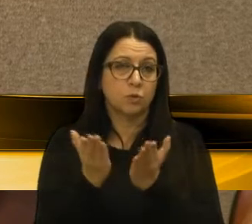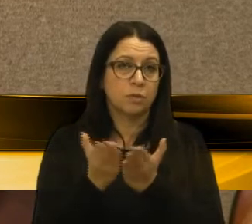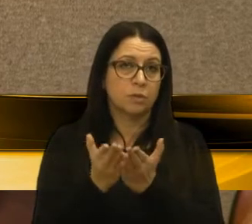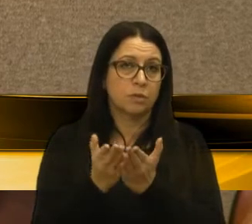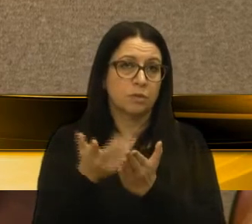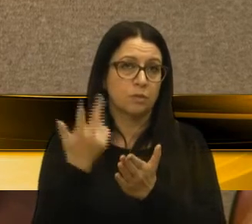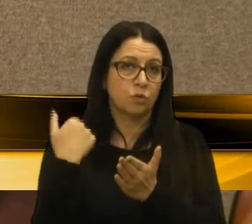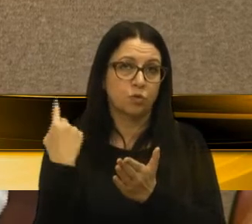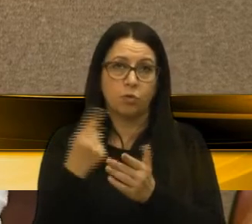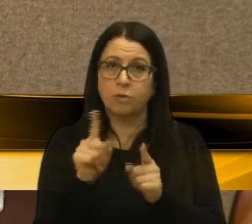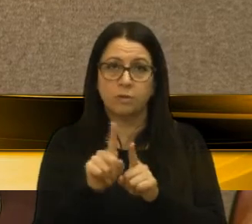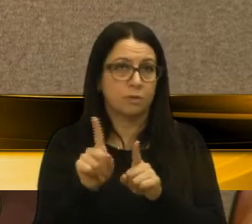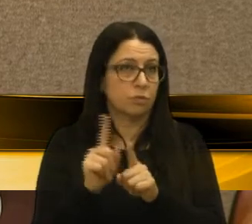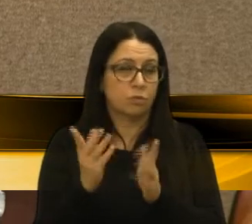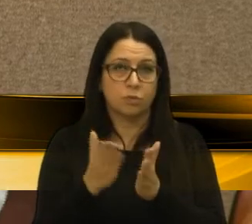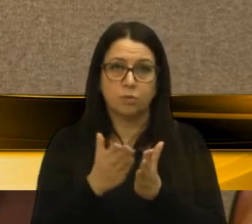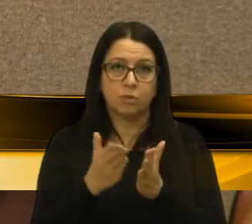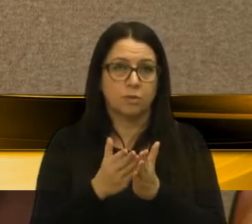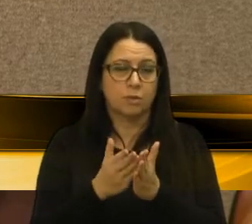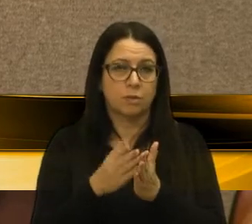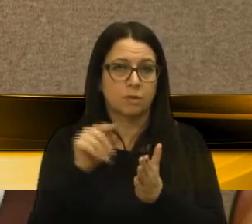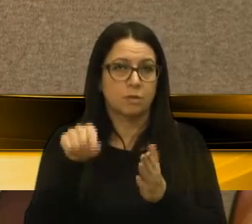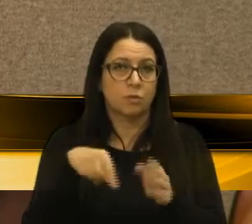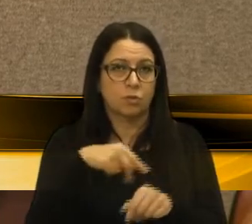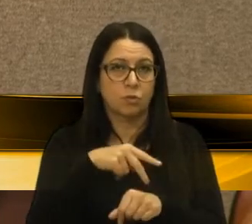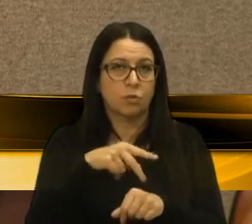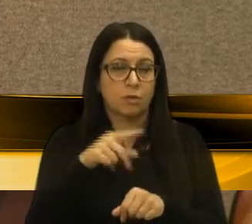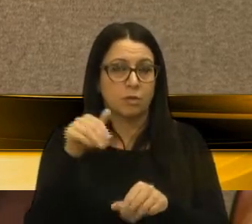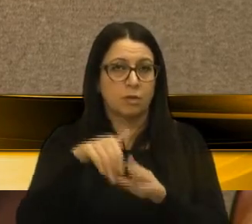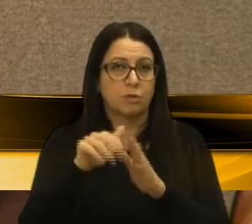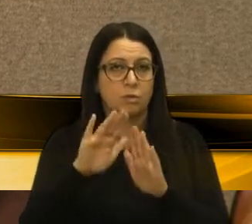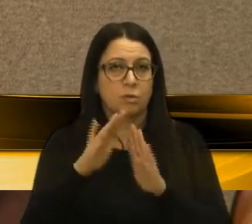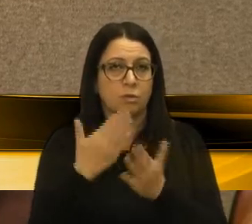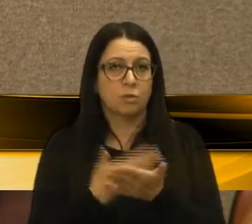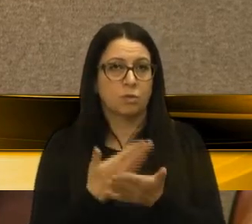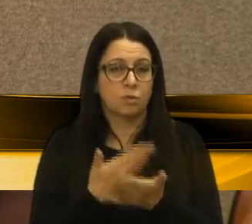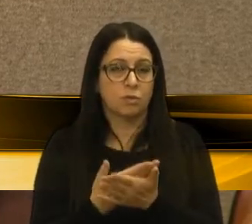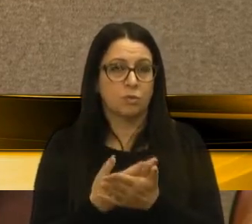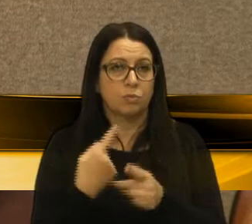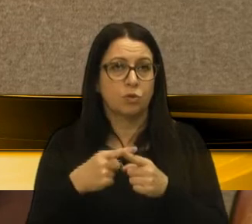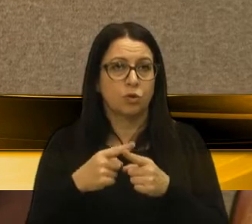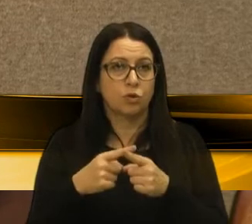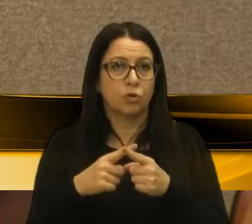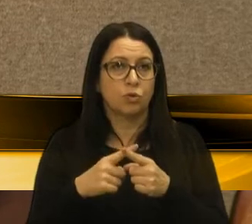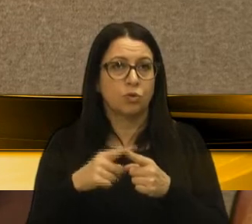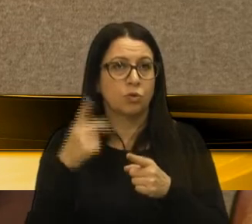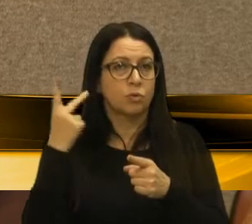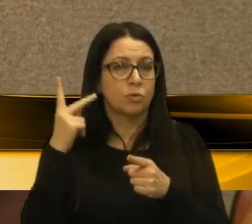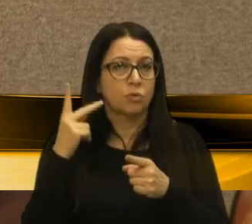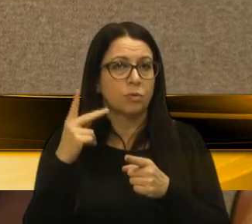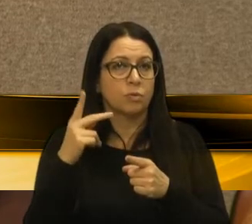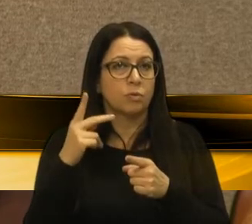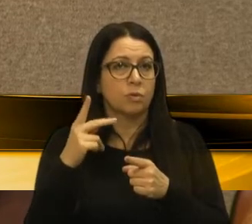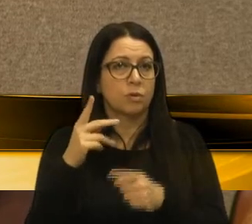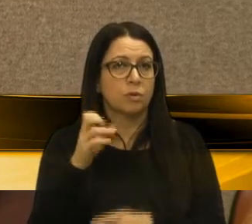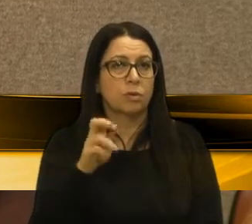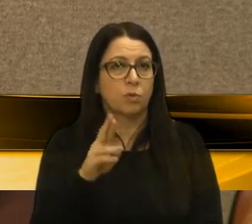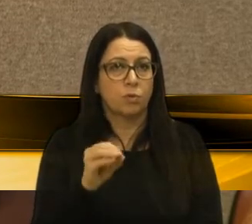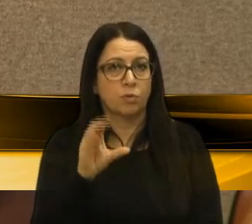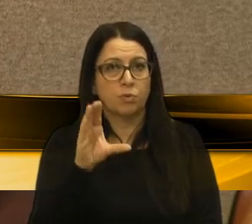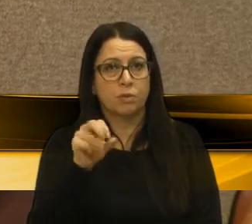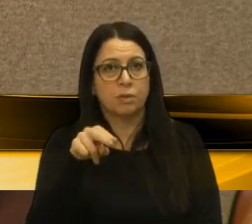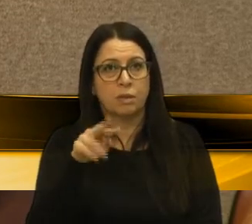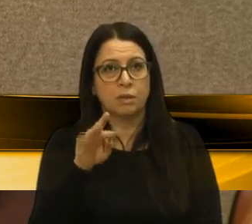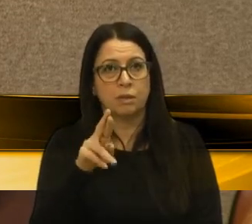qual nós não estudamos a história da África na nossa escola, porque nós estudamos a história do eurocentrismo, sempre pela ótica